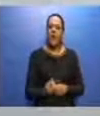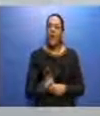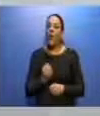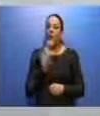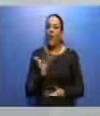estudos até a próxima aula